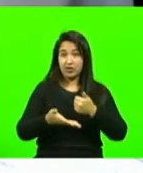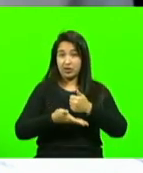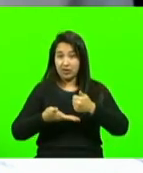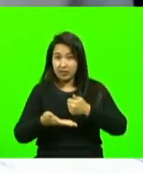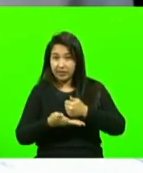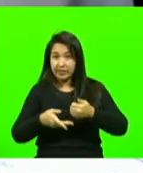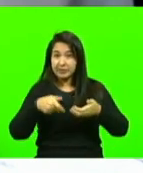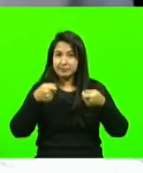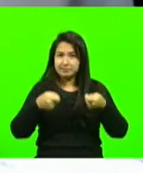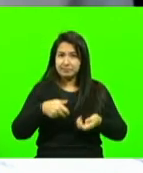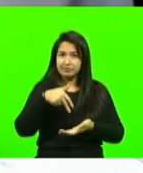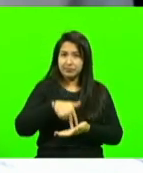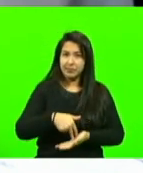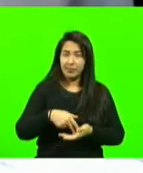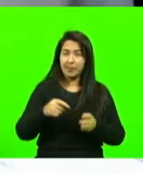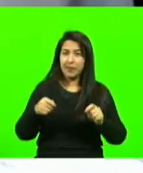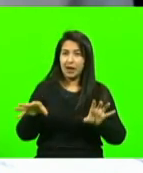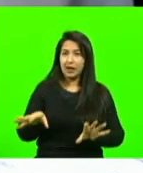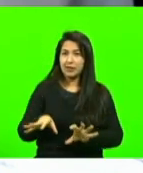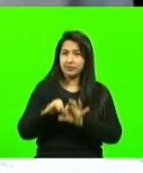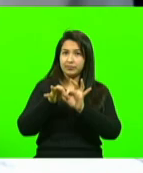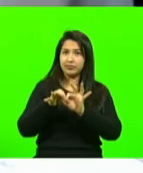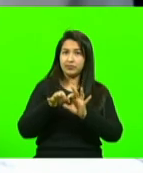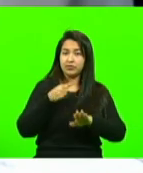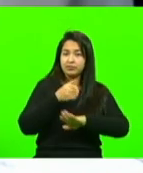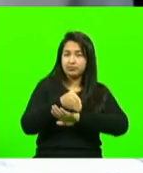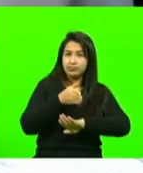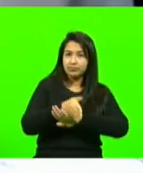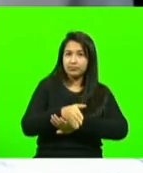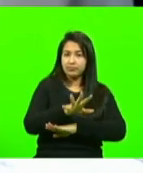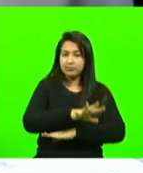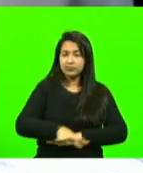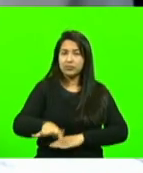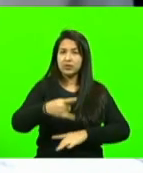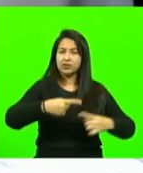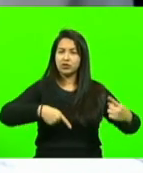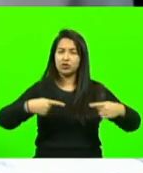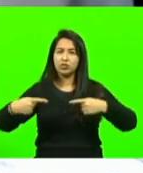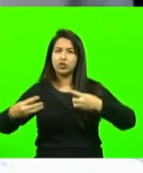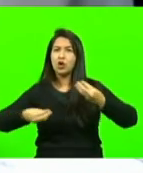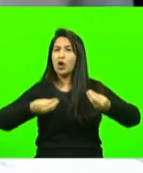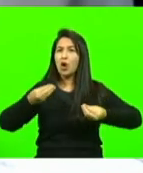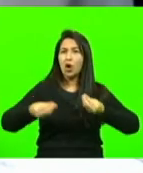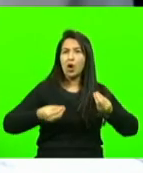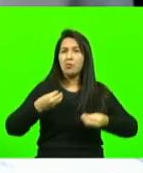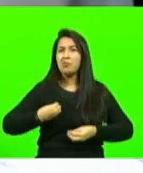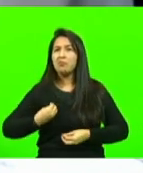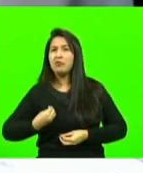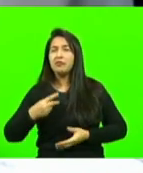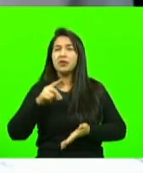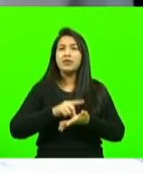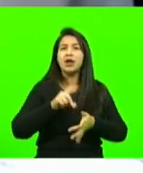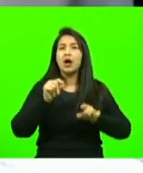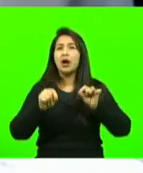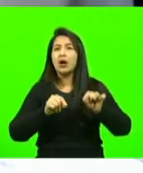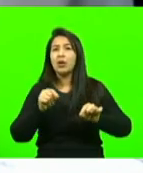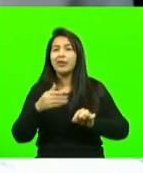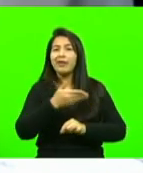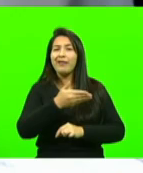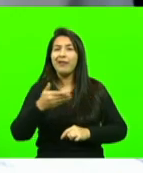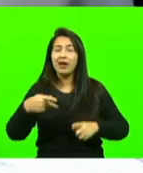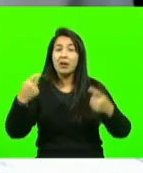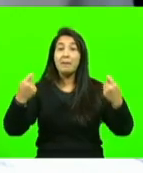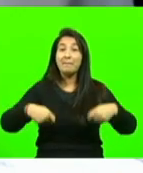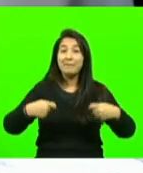é o que permite que a gente tenha vínculo e acesso com as comunidades para que se discuta a partir da realidade estabelecida e das demandas que a